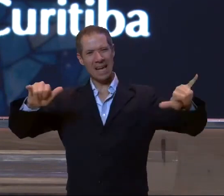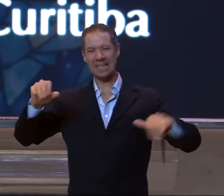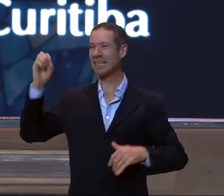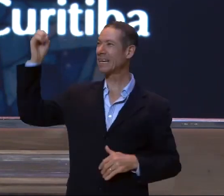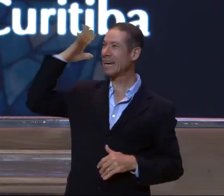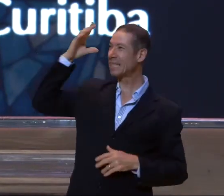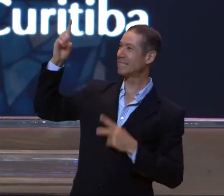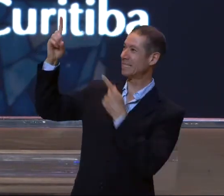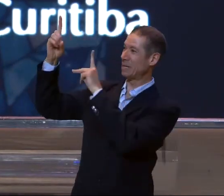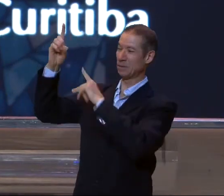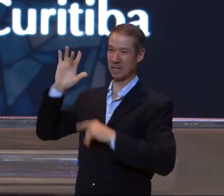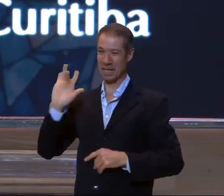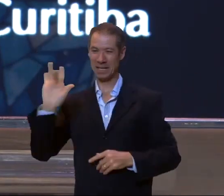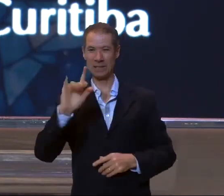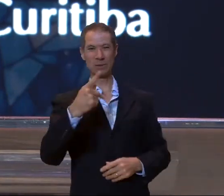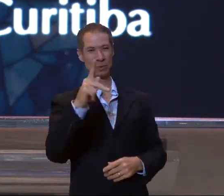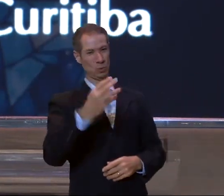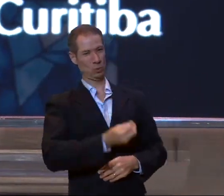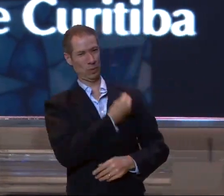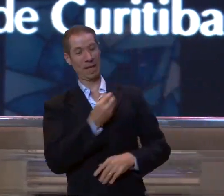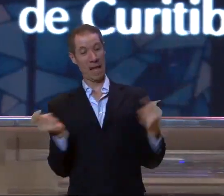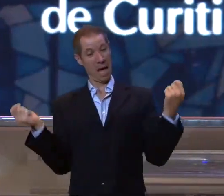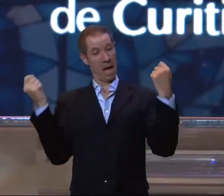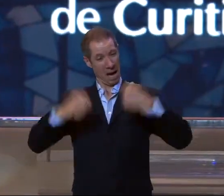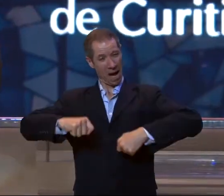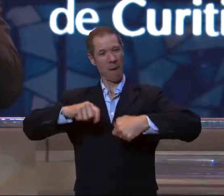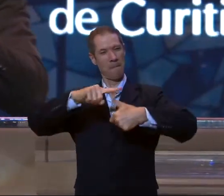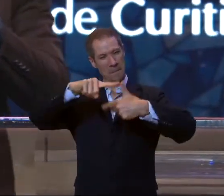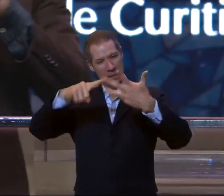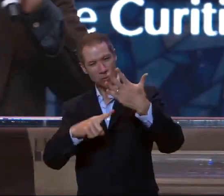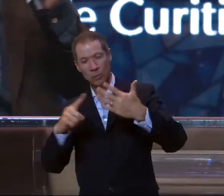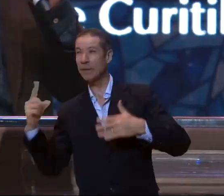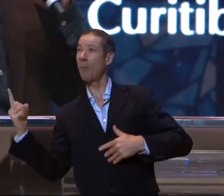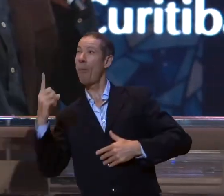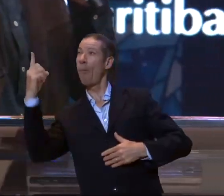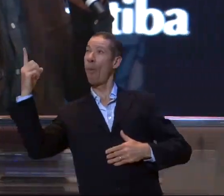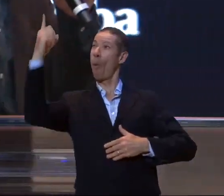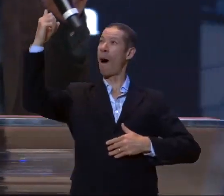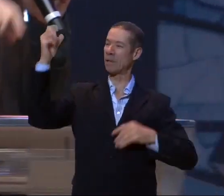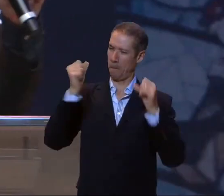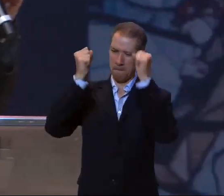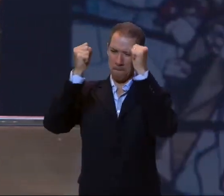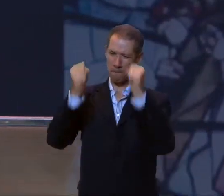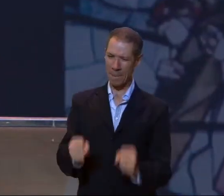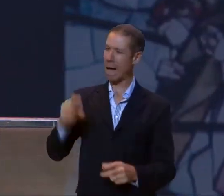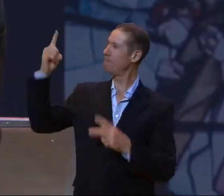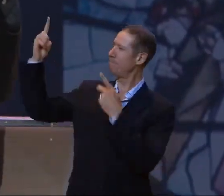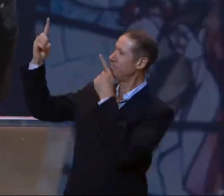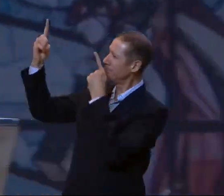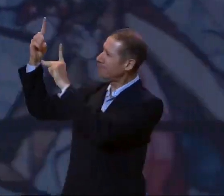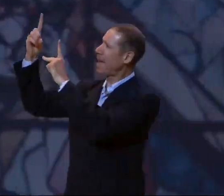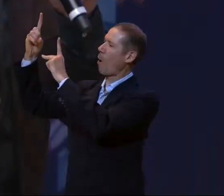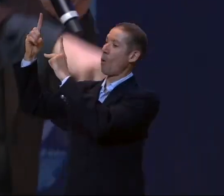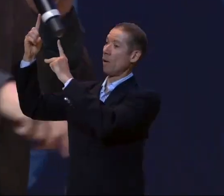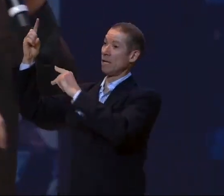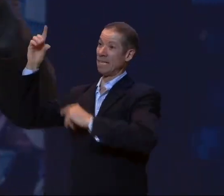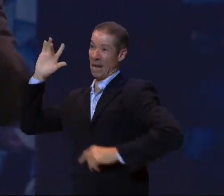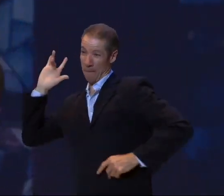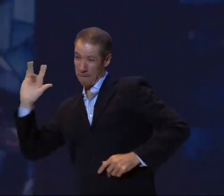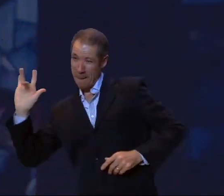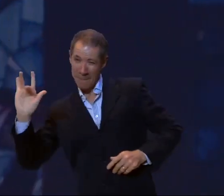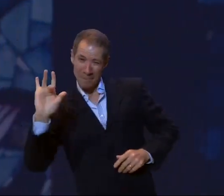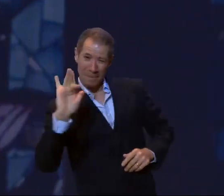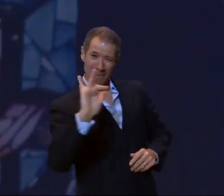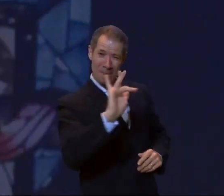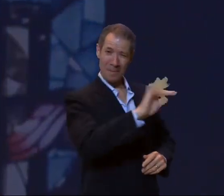Deus alcance a sua vida, que as capacitações do alto, que as virtudes de Deus, que elas te alcancem,